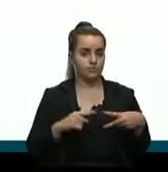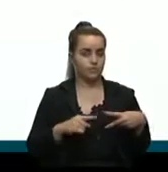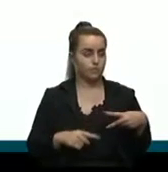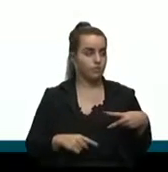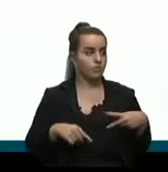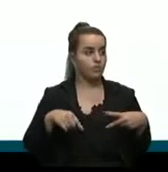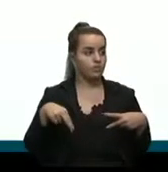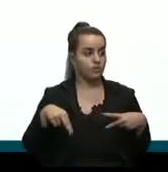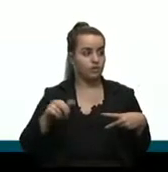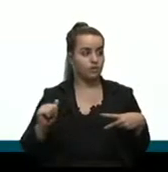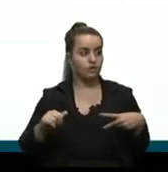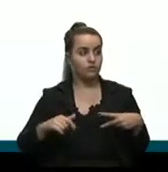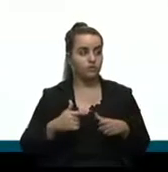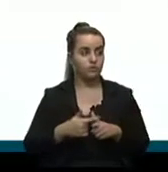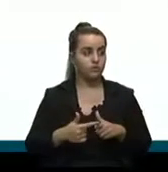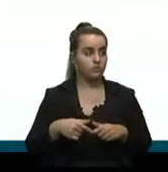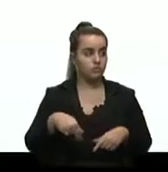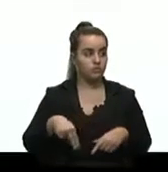U.